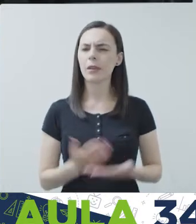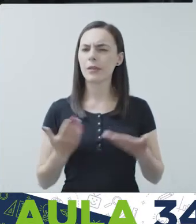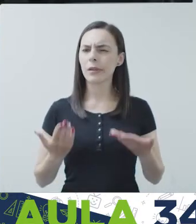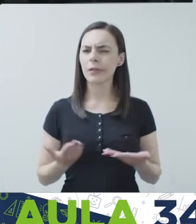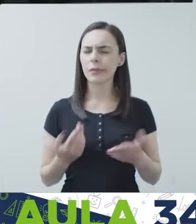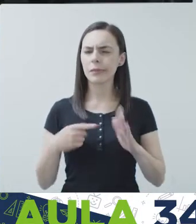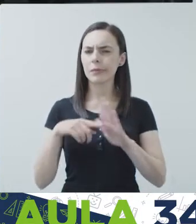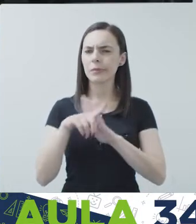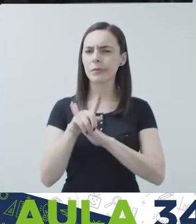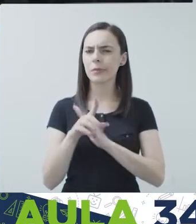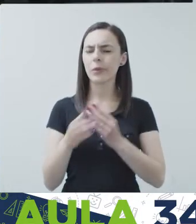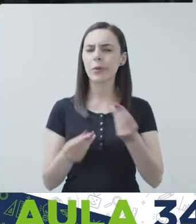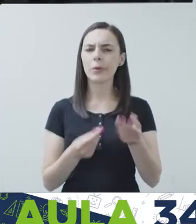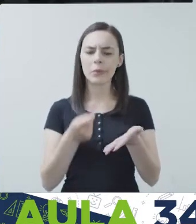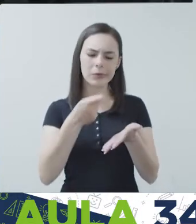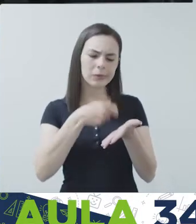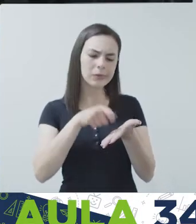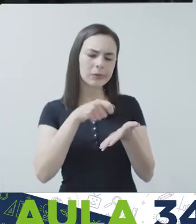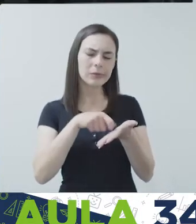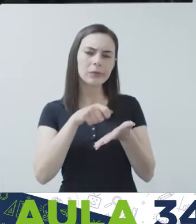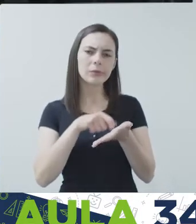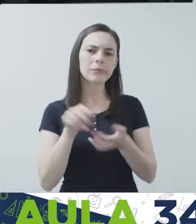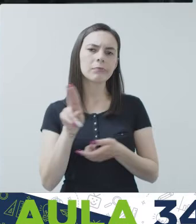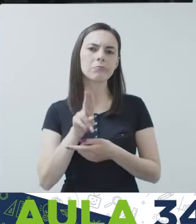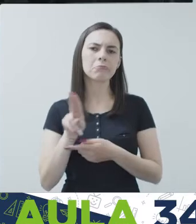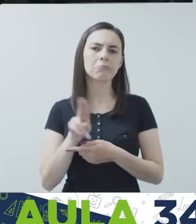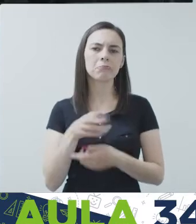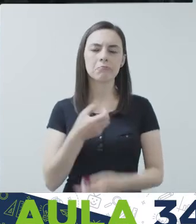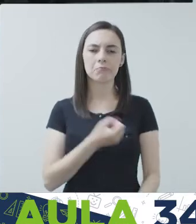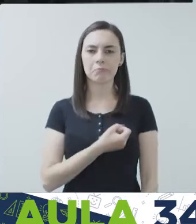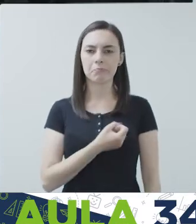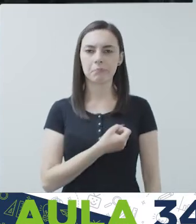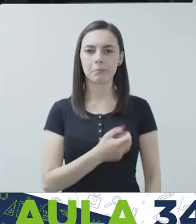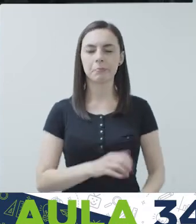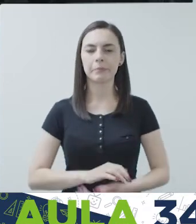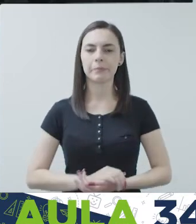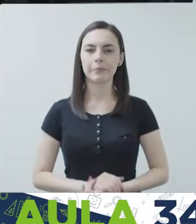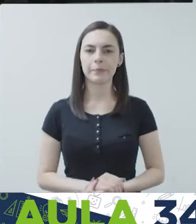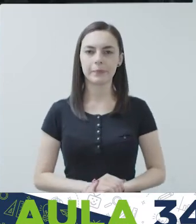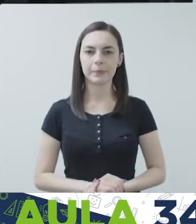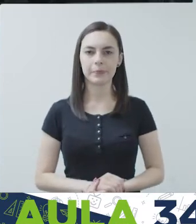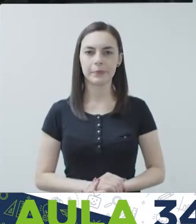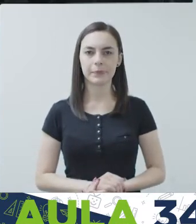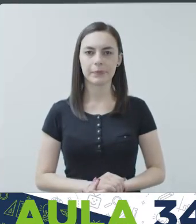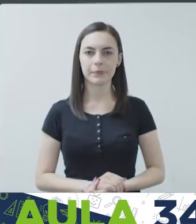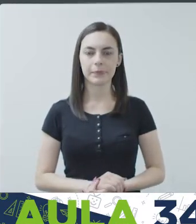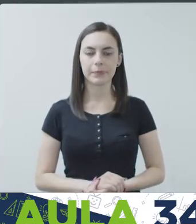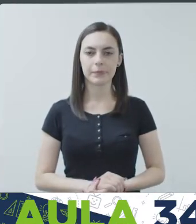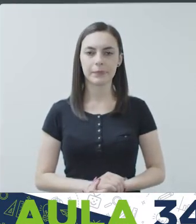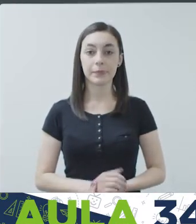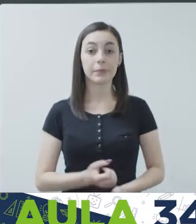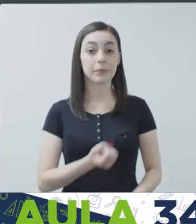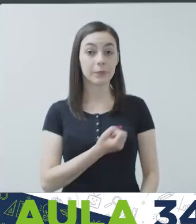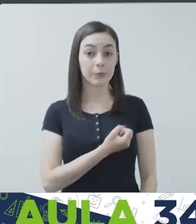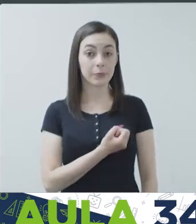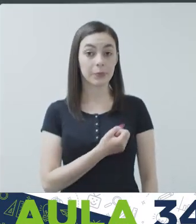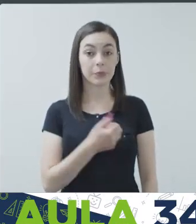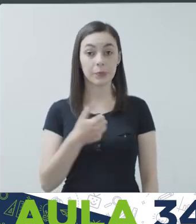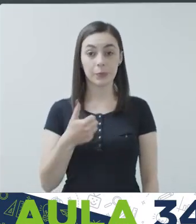escreve esse número? Como a gente fala ele? Vejam aqui. Este é o número